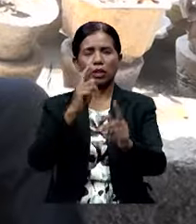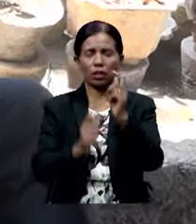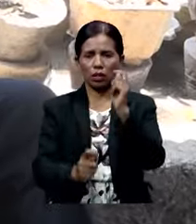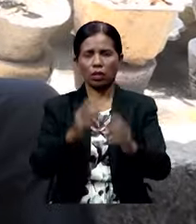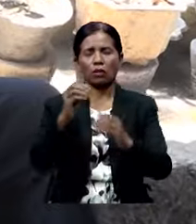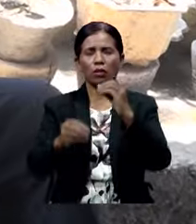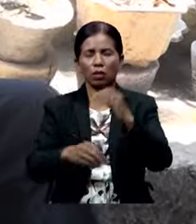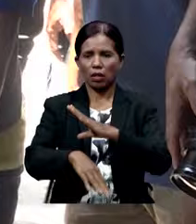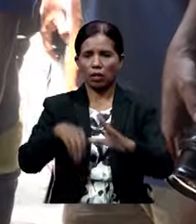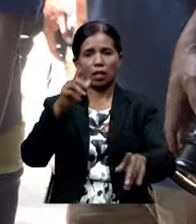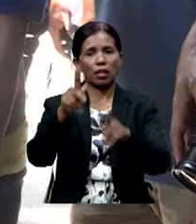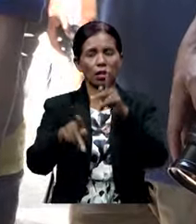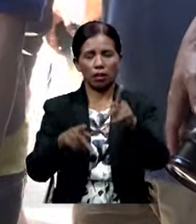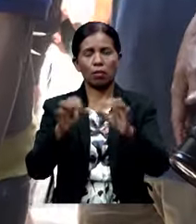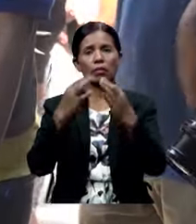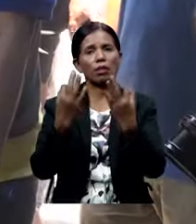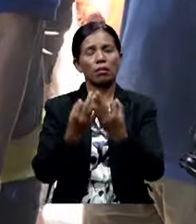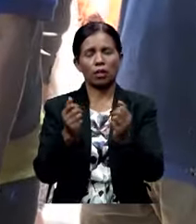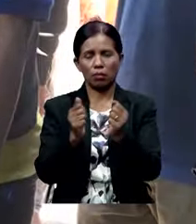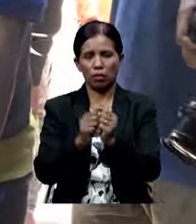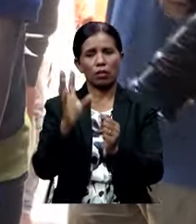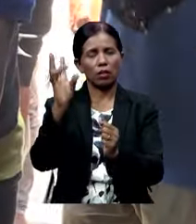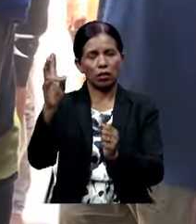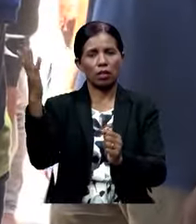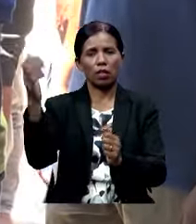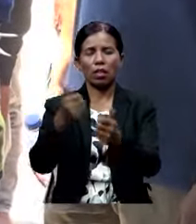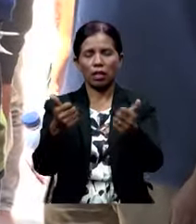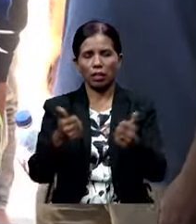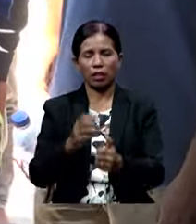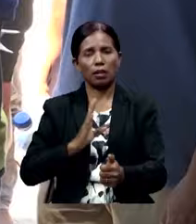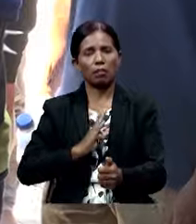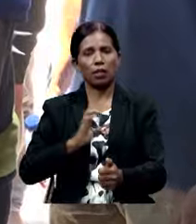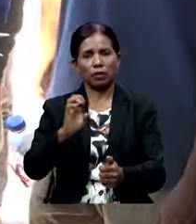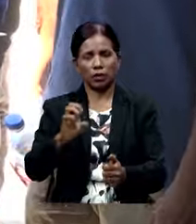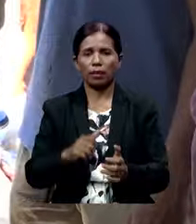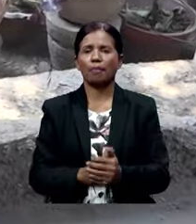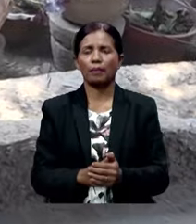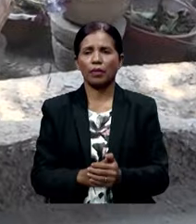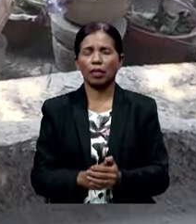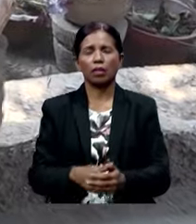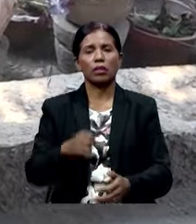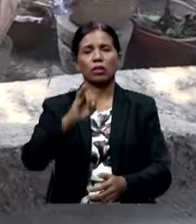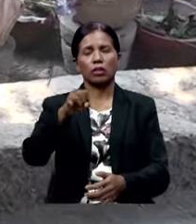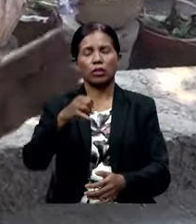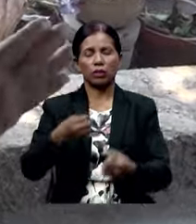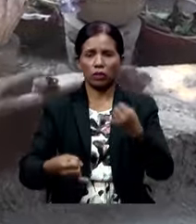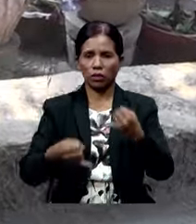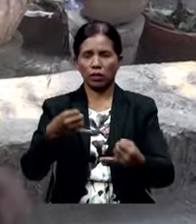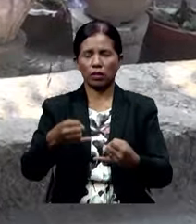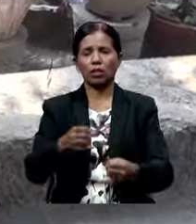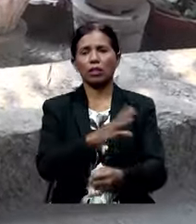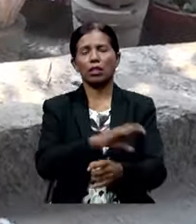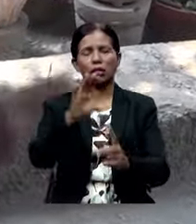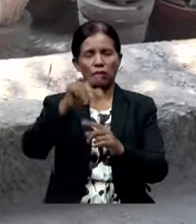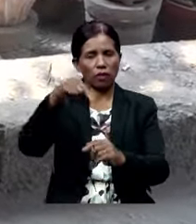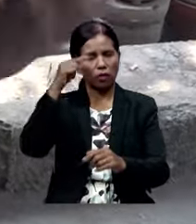Conaba Atuhasai, comunidade Umakainhito e aldeia Bekusi Krai. Tambatuir jurista Sérgio Dias, intervenção chefe governo